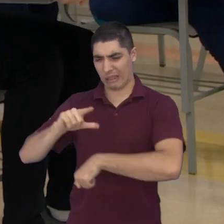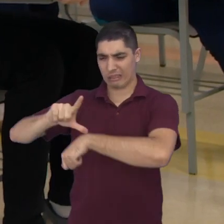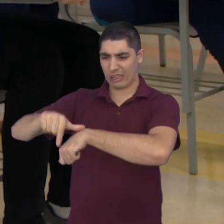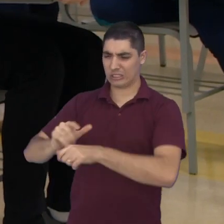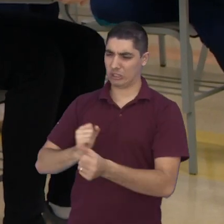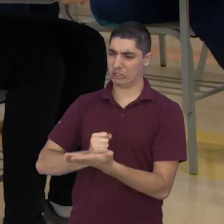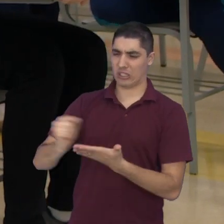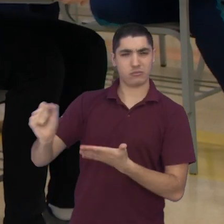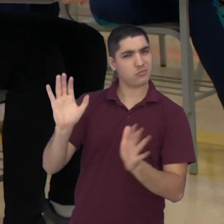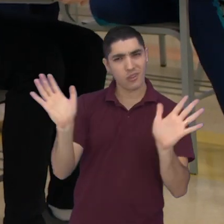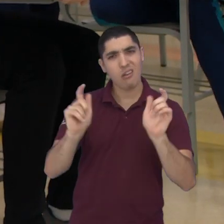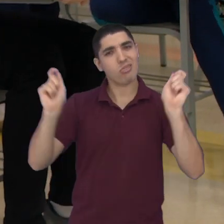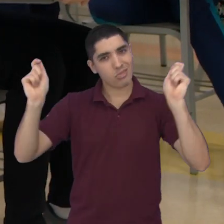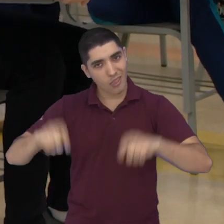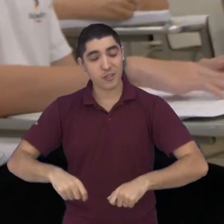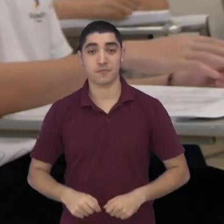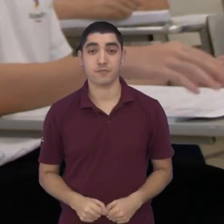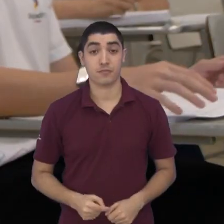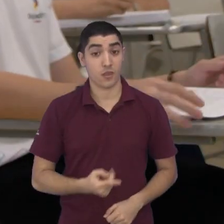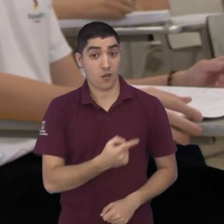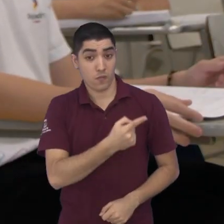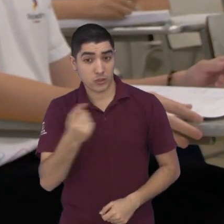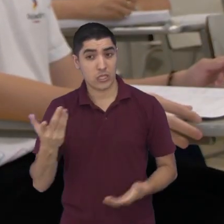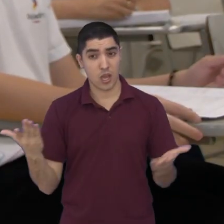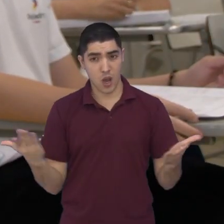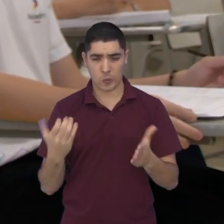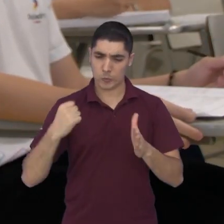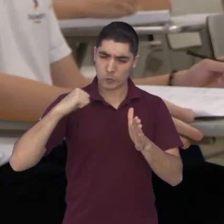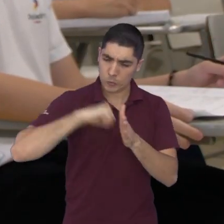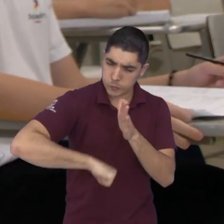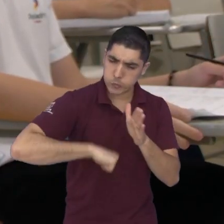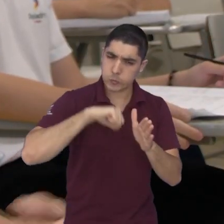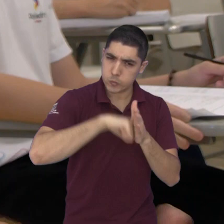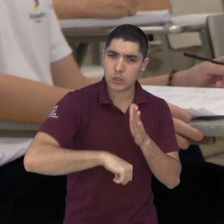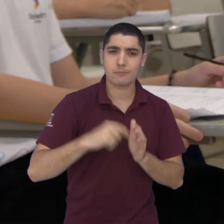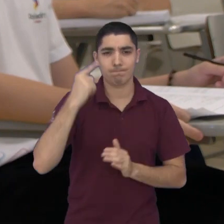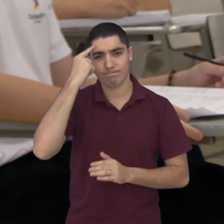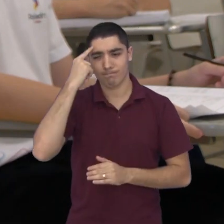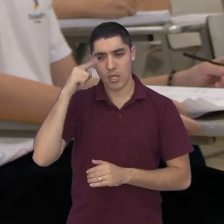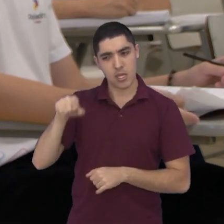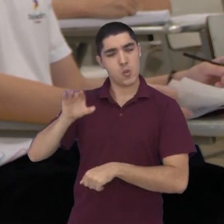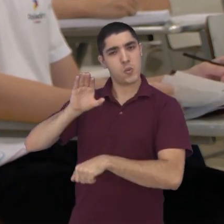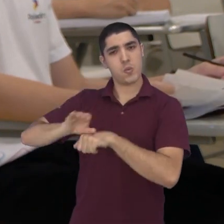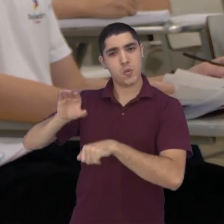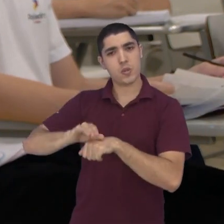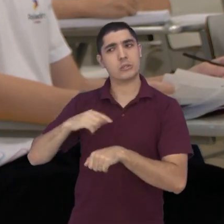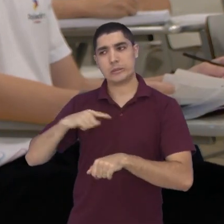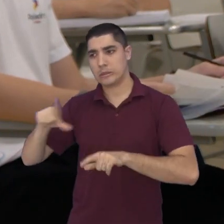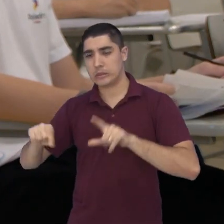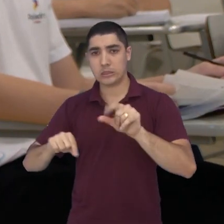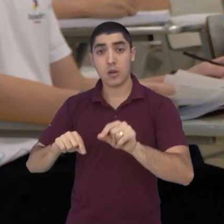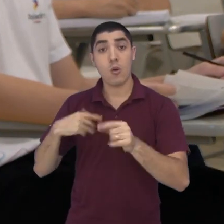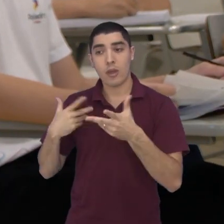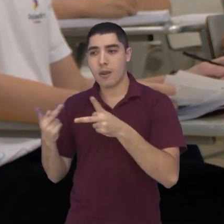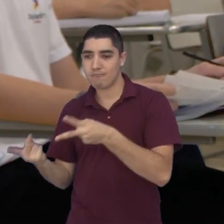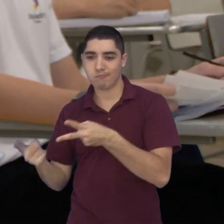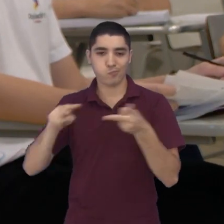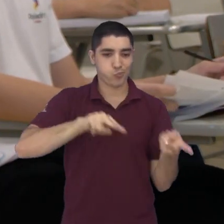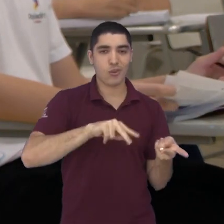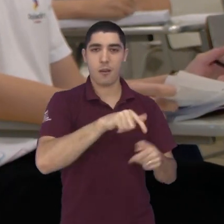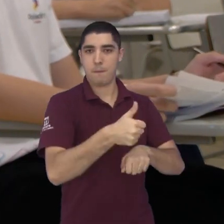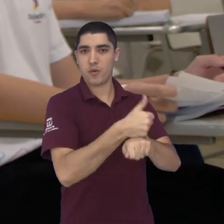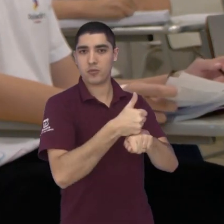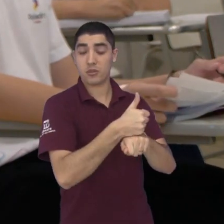tard para fazer o que gosta para quem tá nessaa agora quem tanto tá comeando cursinho escolhendo ainda uma carreira ou mesmo fazendo a